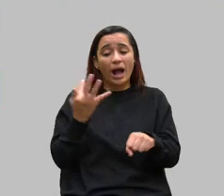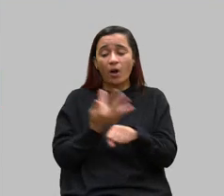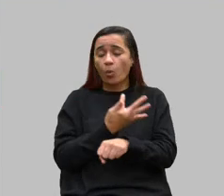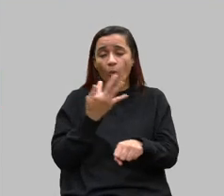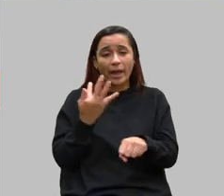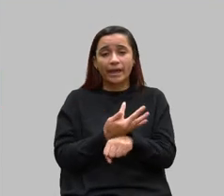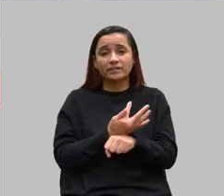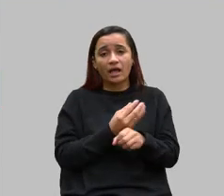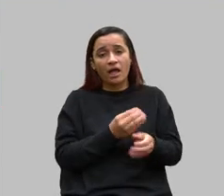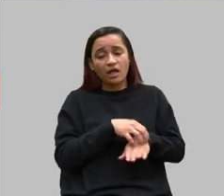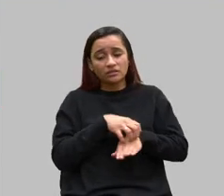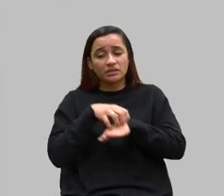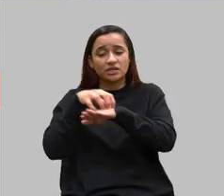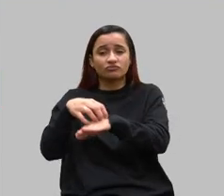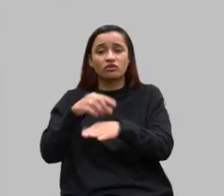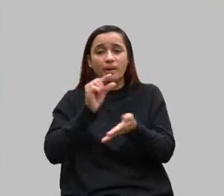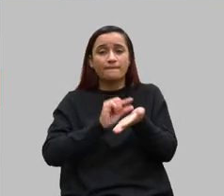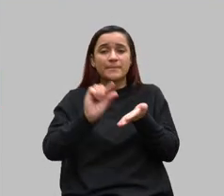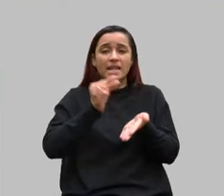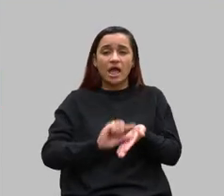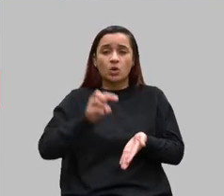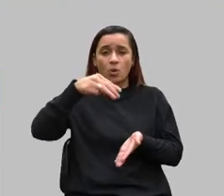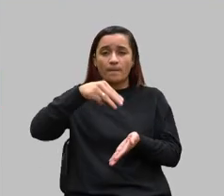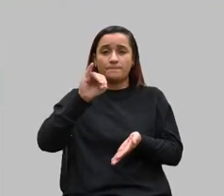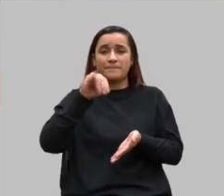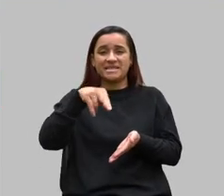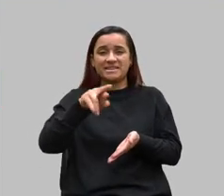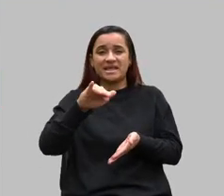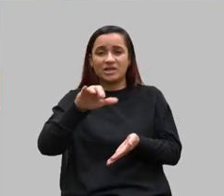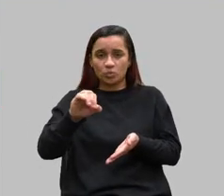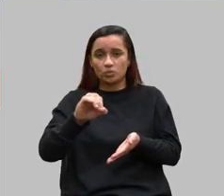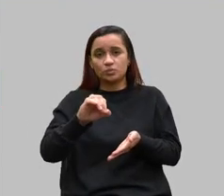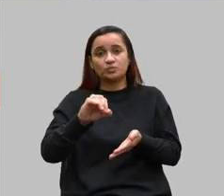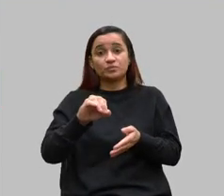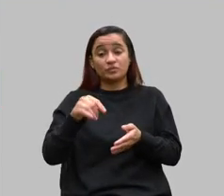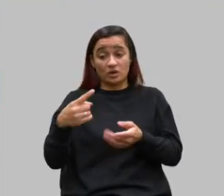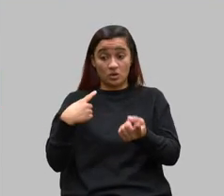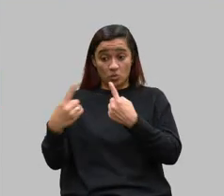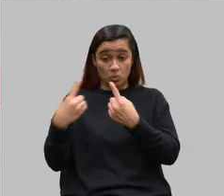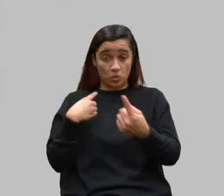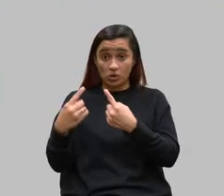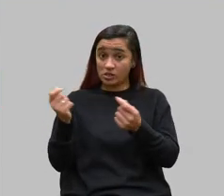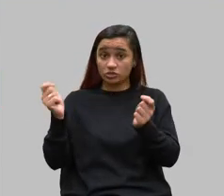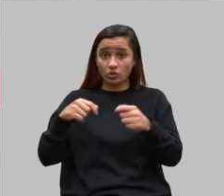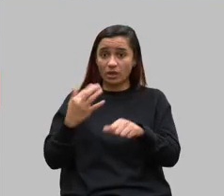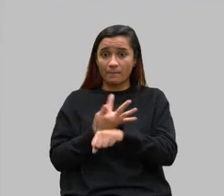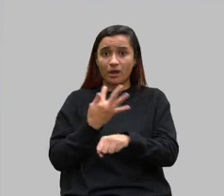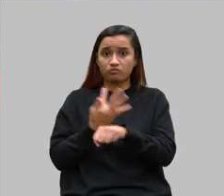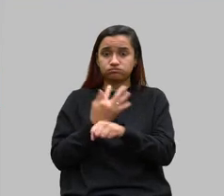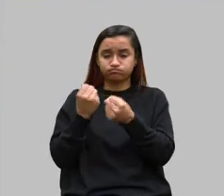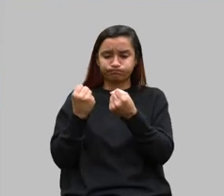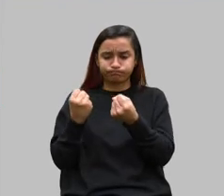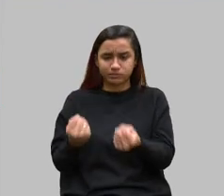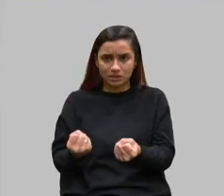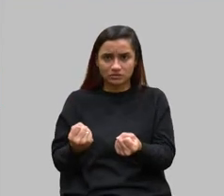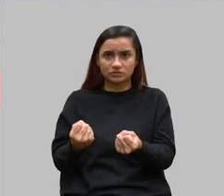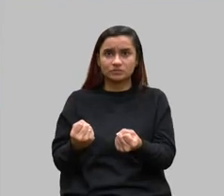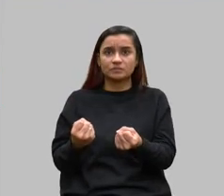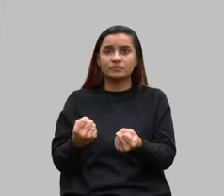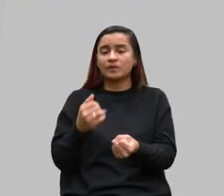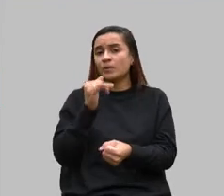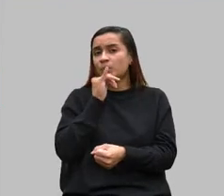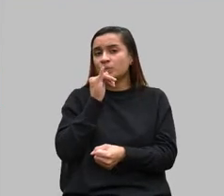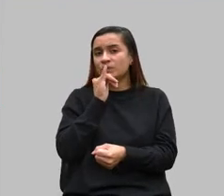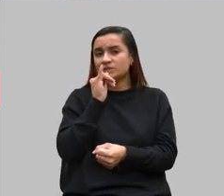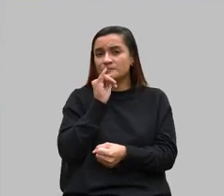precisamos transportar imérito o prefeito de moeda nossas estradas e não suporta o trecho lá de